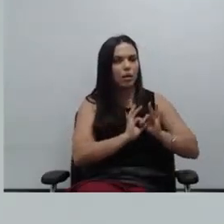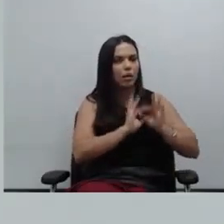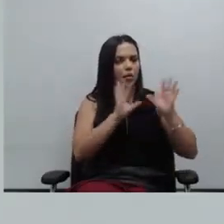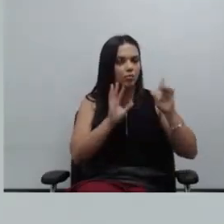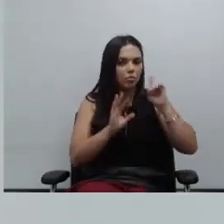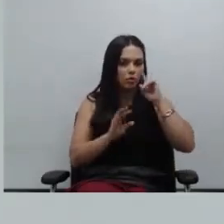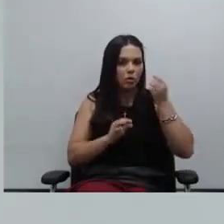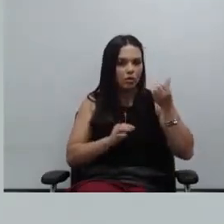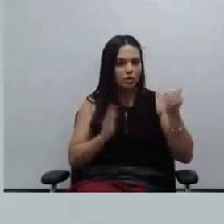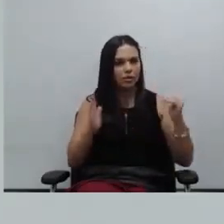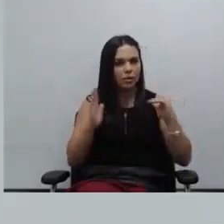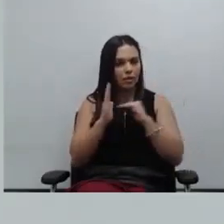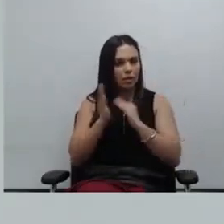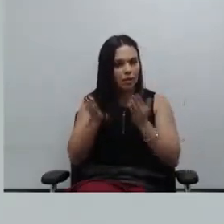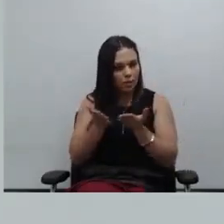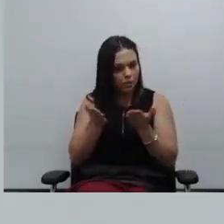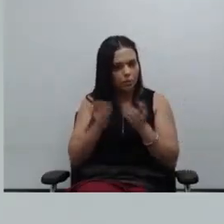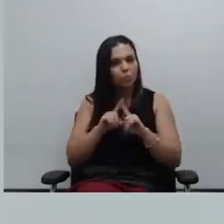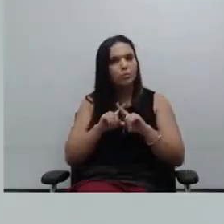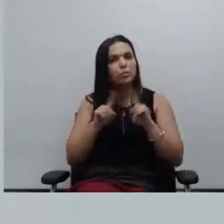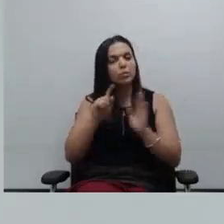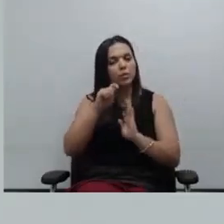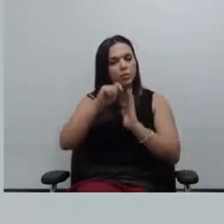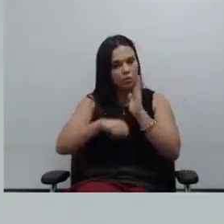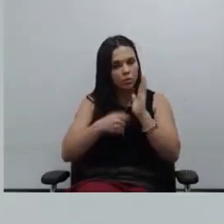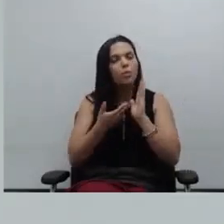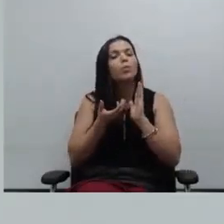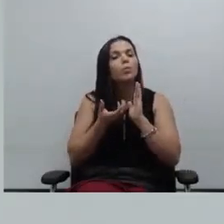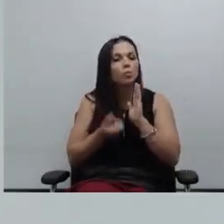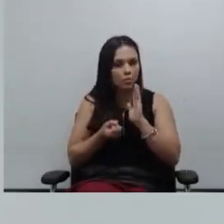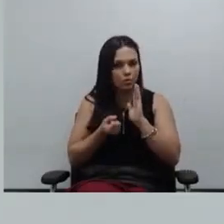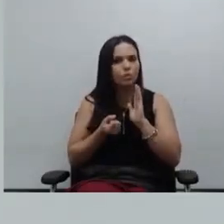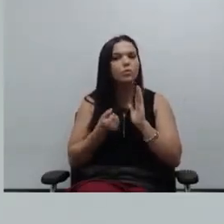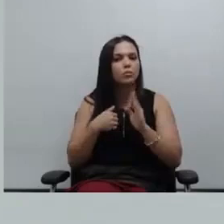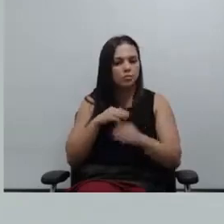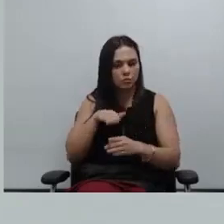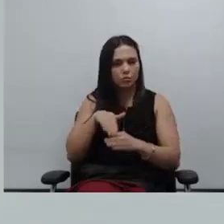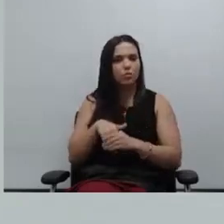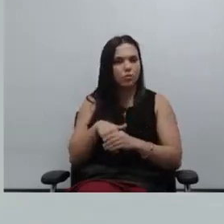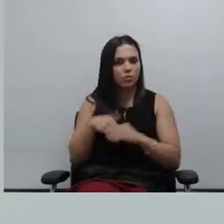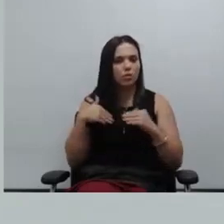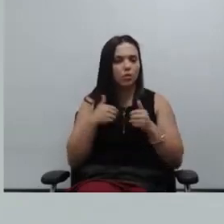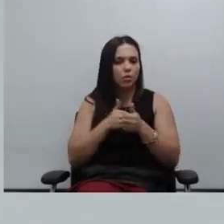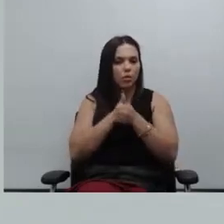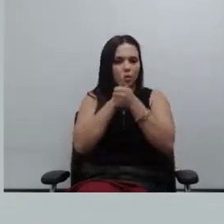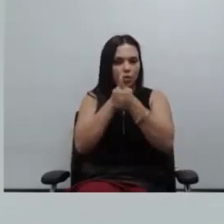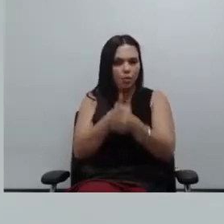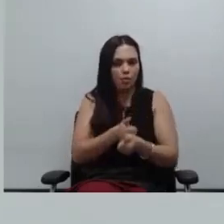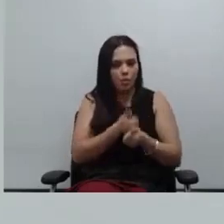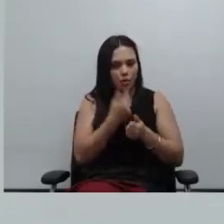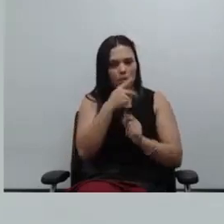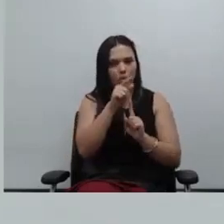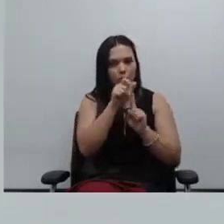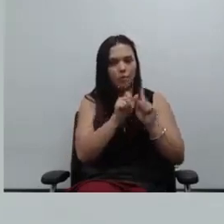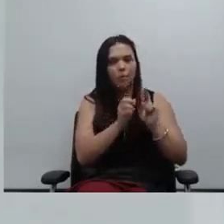6 até hoje. Mas com relação à homologação, eu já adianto meu voto aqui, que eu acompanho o relator.